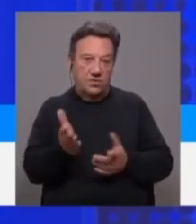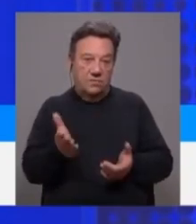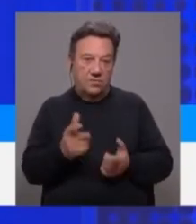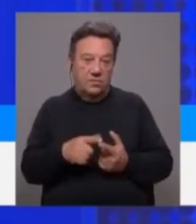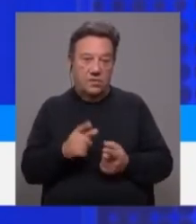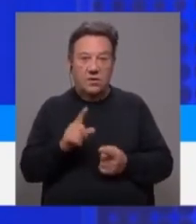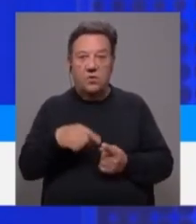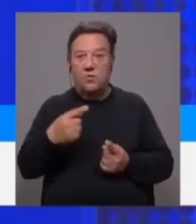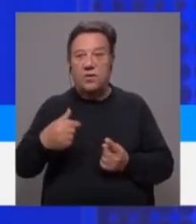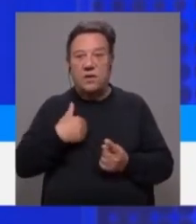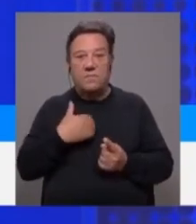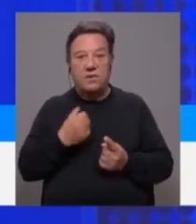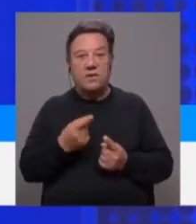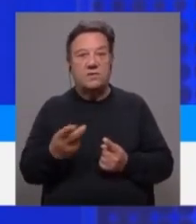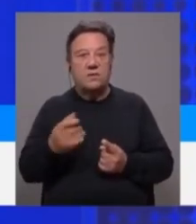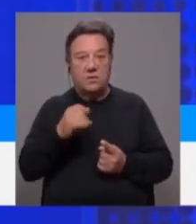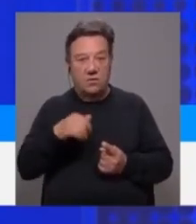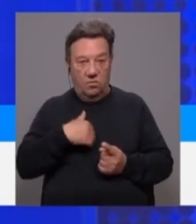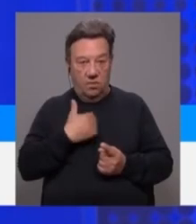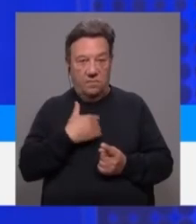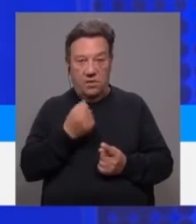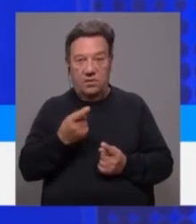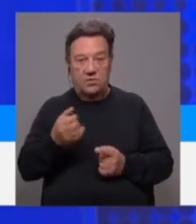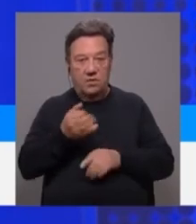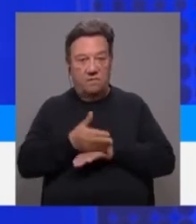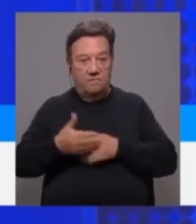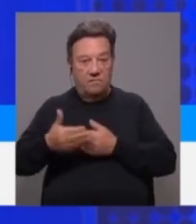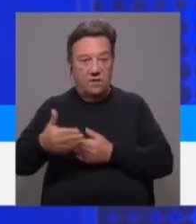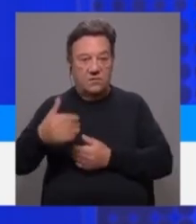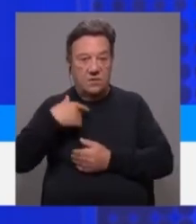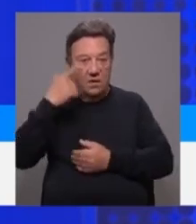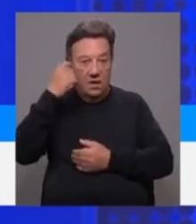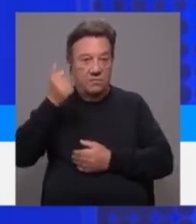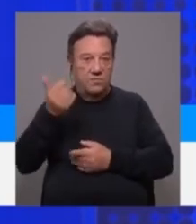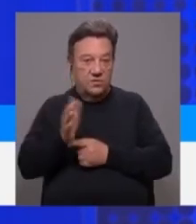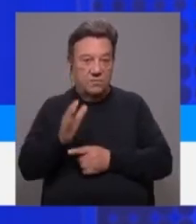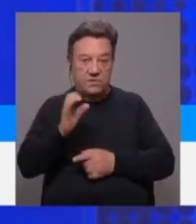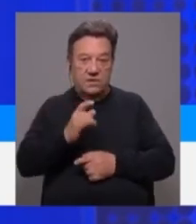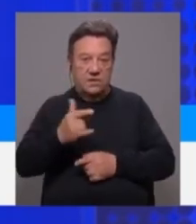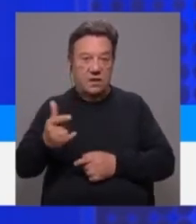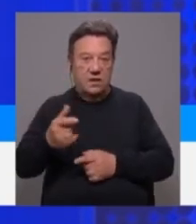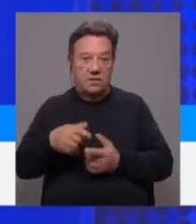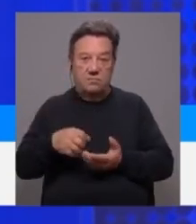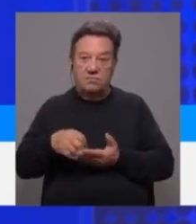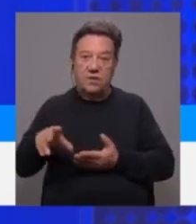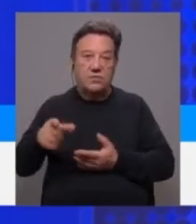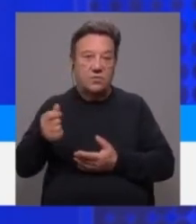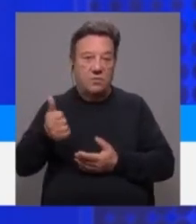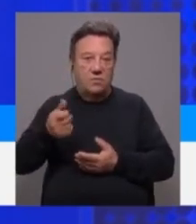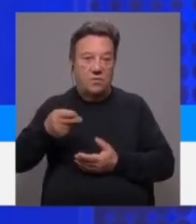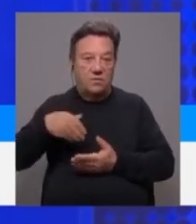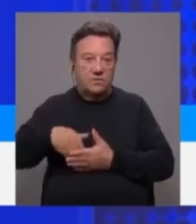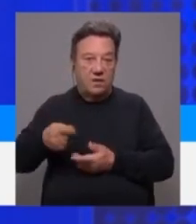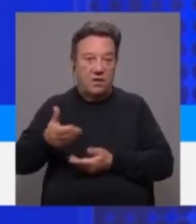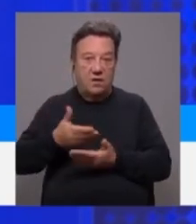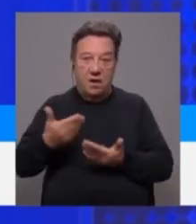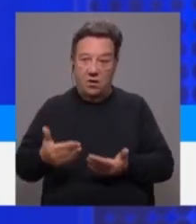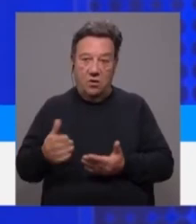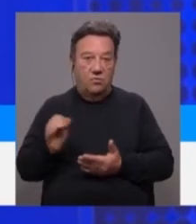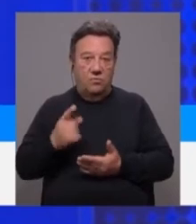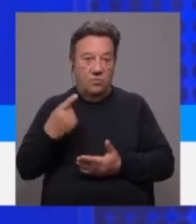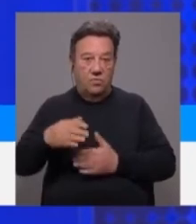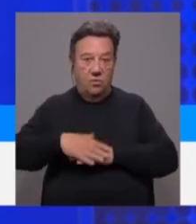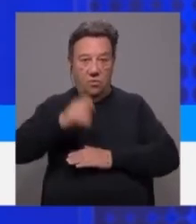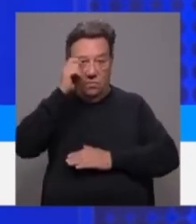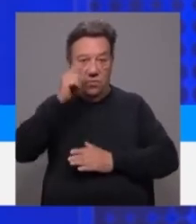exemplo e as outras empresas temos outras empresas são faseadamente eu lembro por exemplo dos CTT foram dispersos em bolsa e neste momento não estão